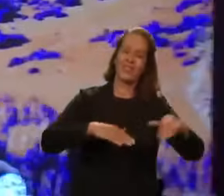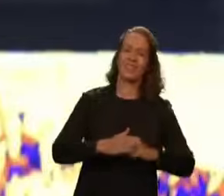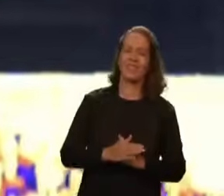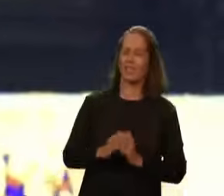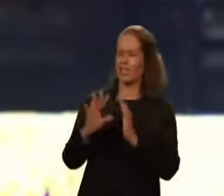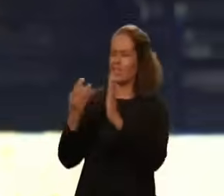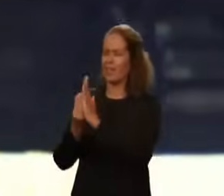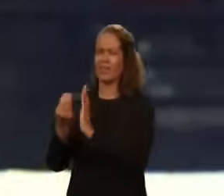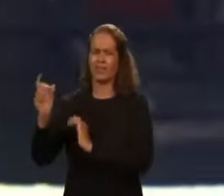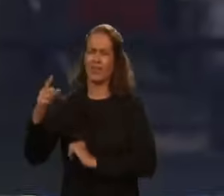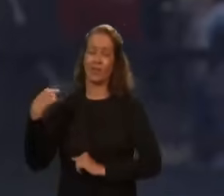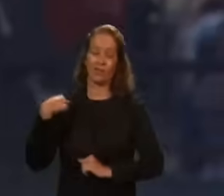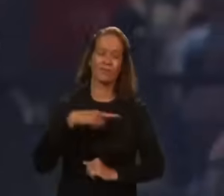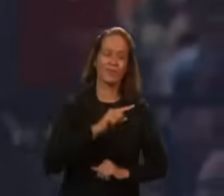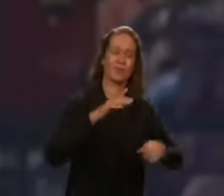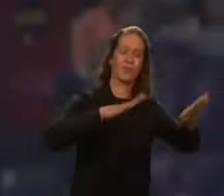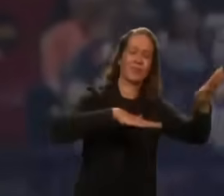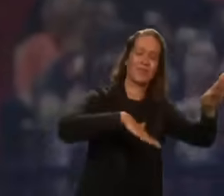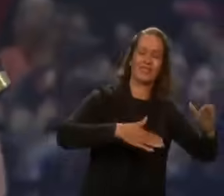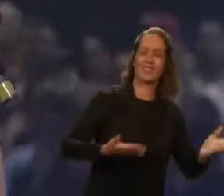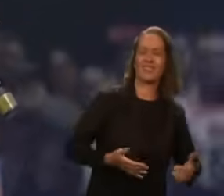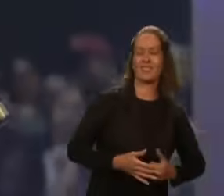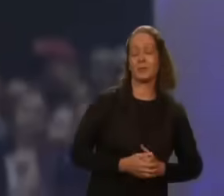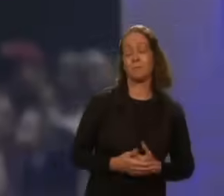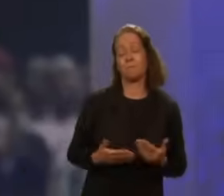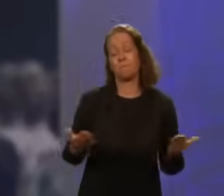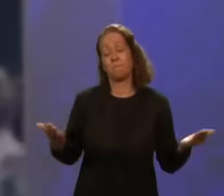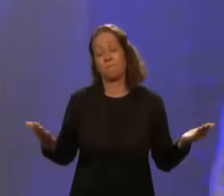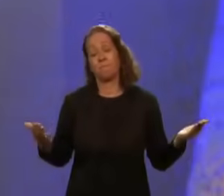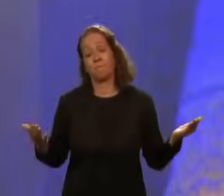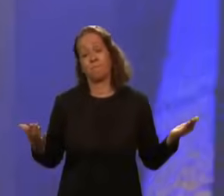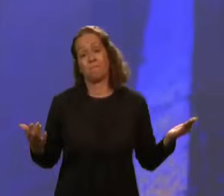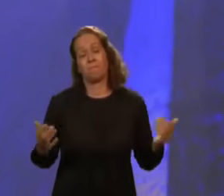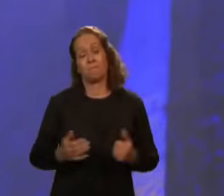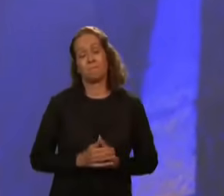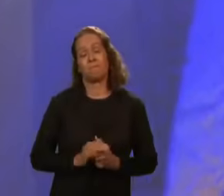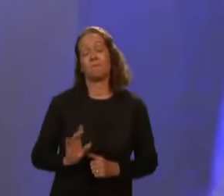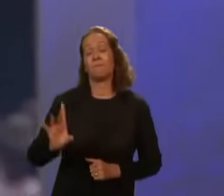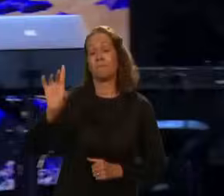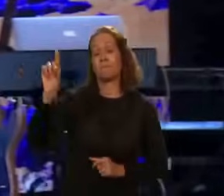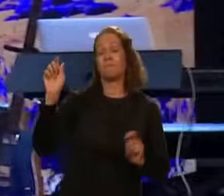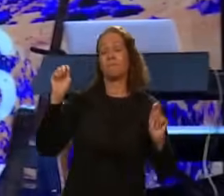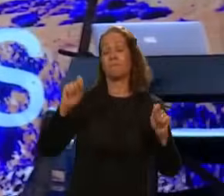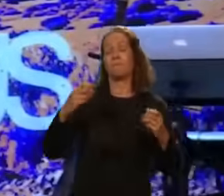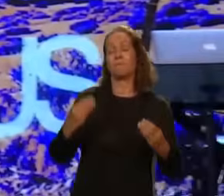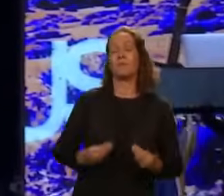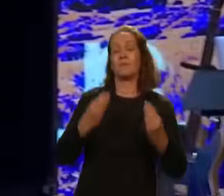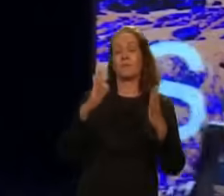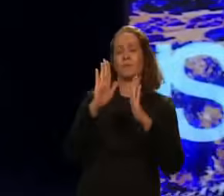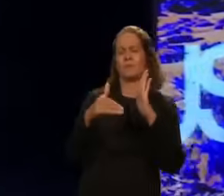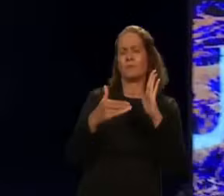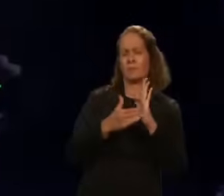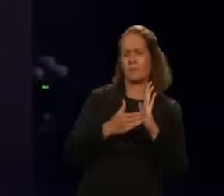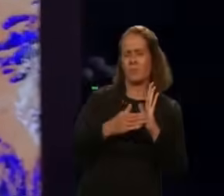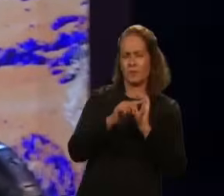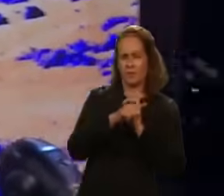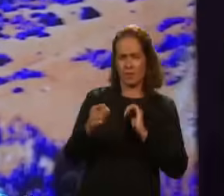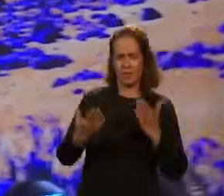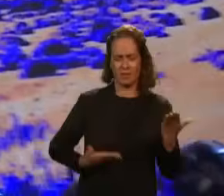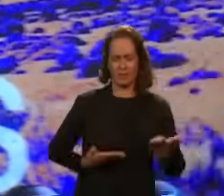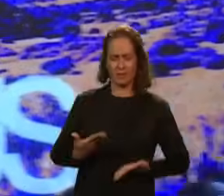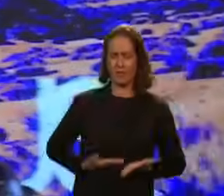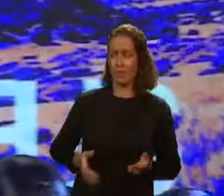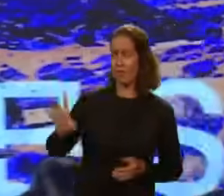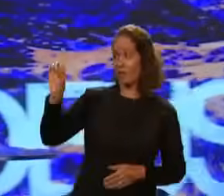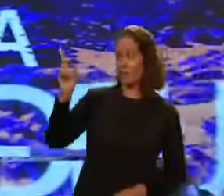Ei! Ei! Deus pode te dar tudo e você vai continuar servindo a Ele?